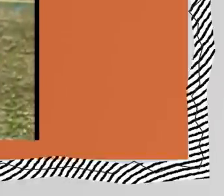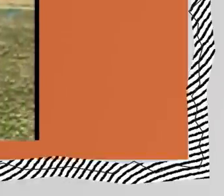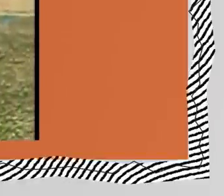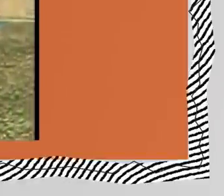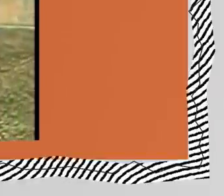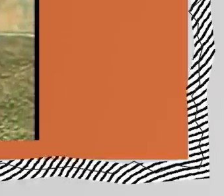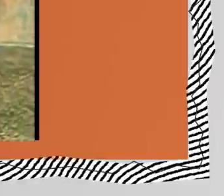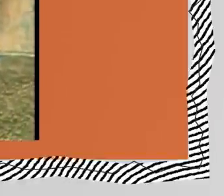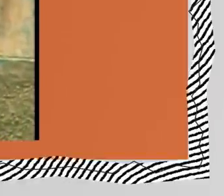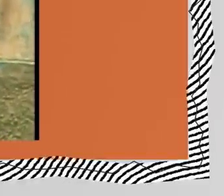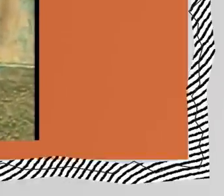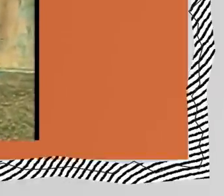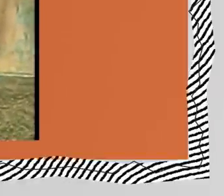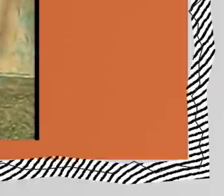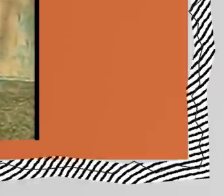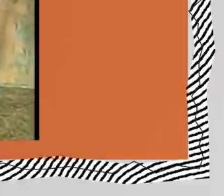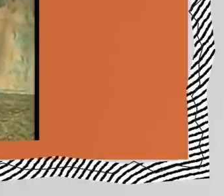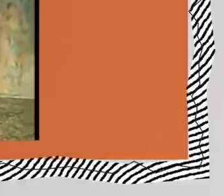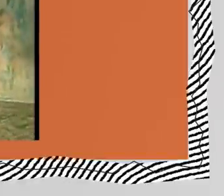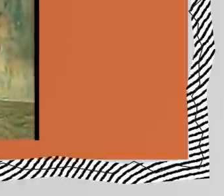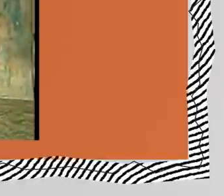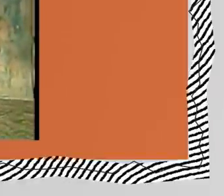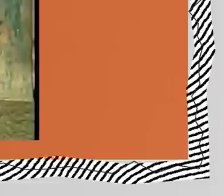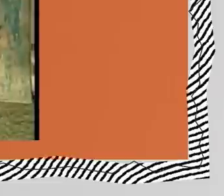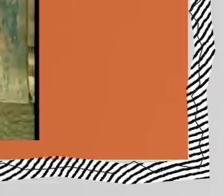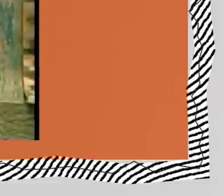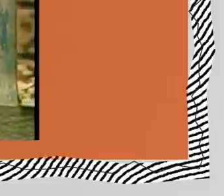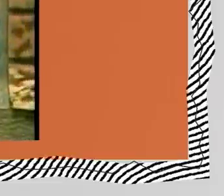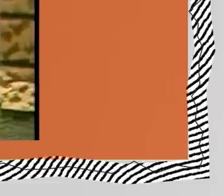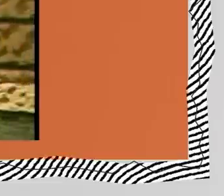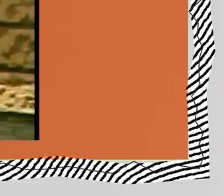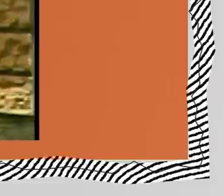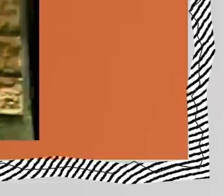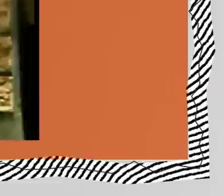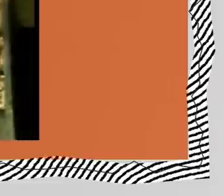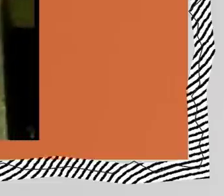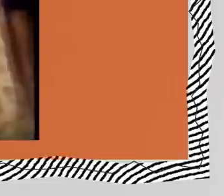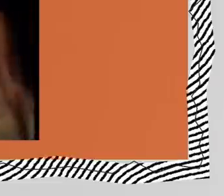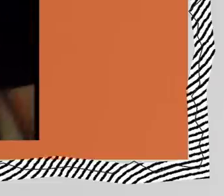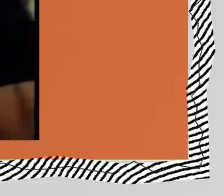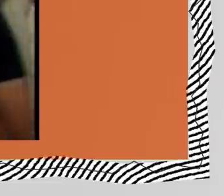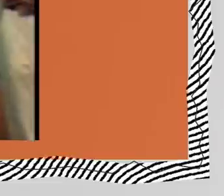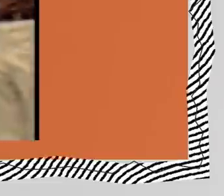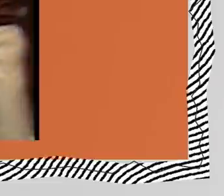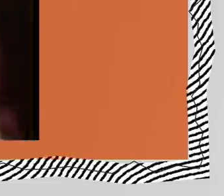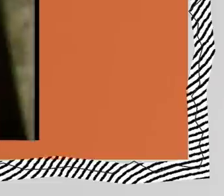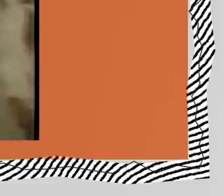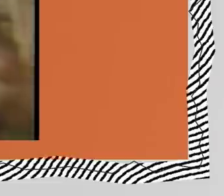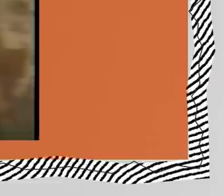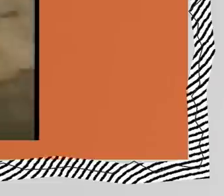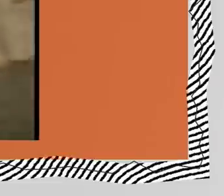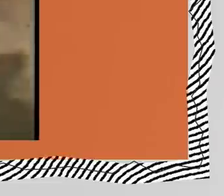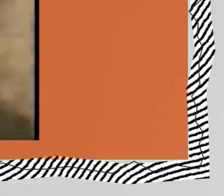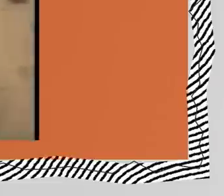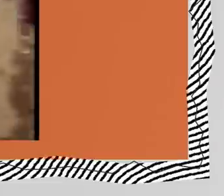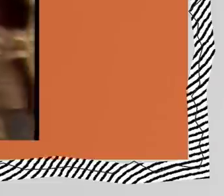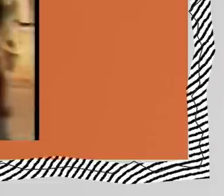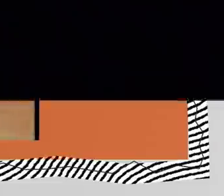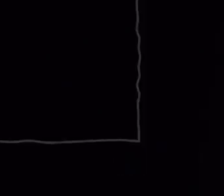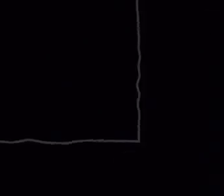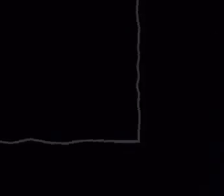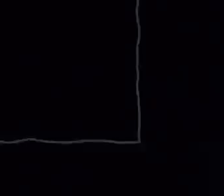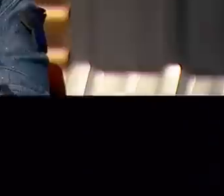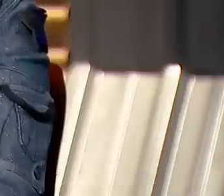era uma casa velha um Palacete a sombra dado